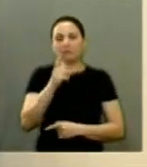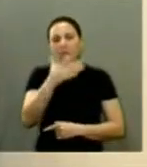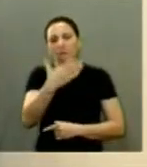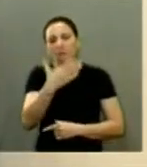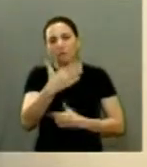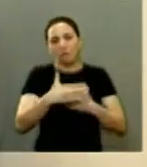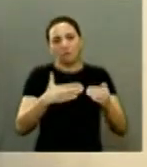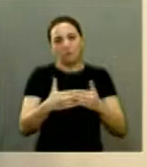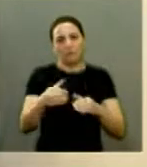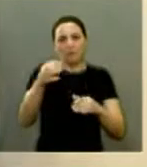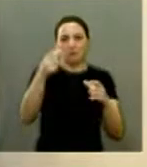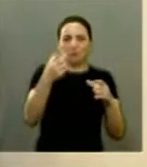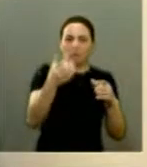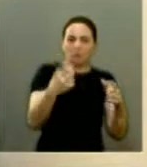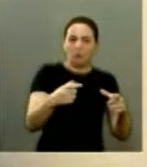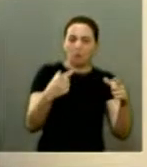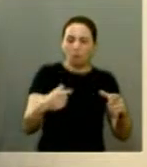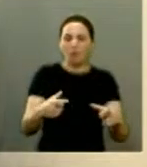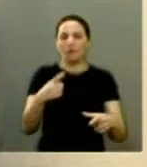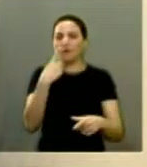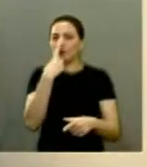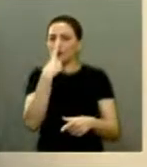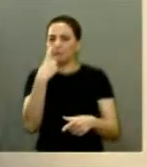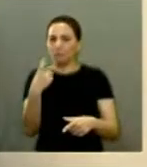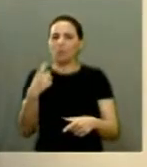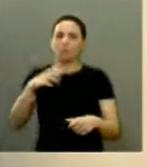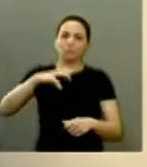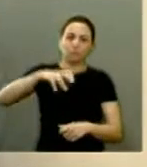qualquer local, qualquer bairro, água e esgoto,